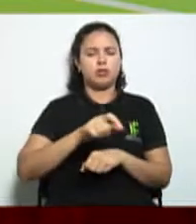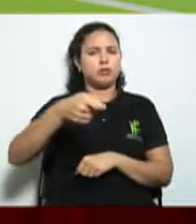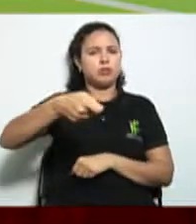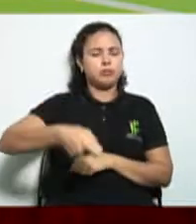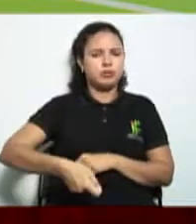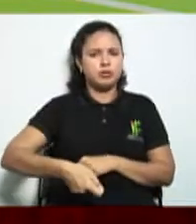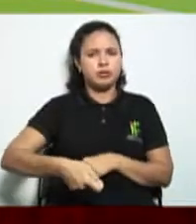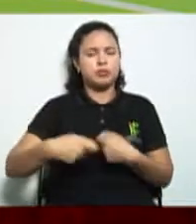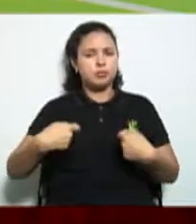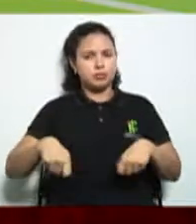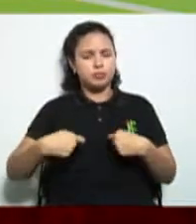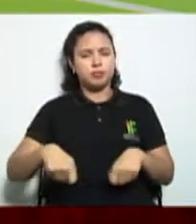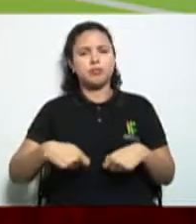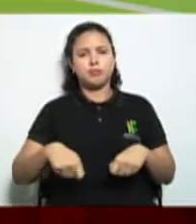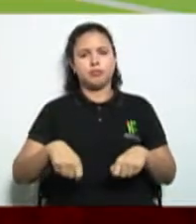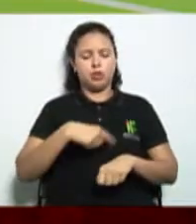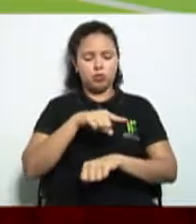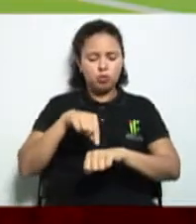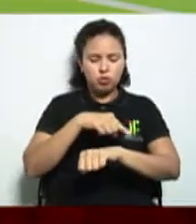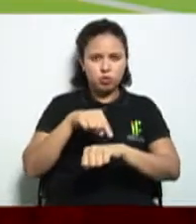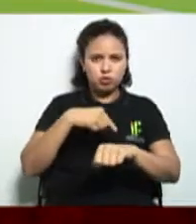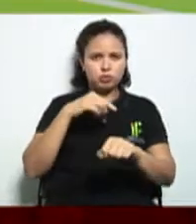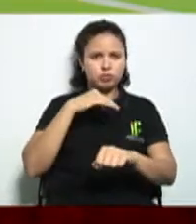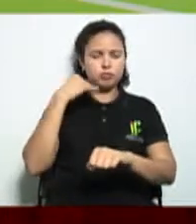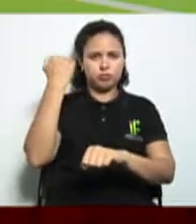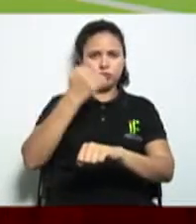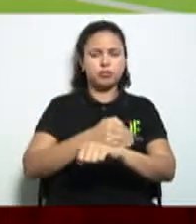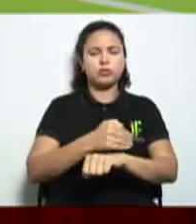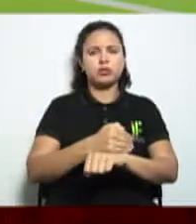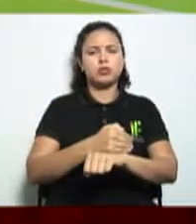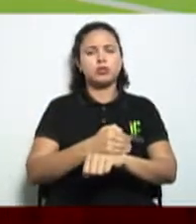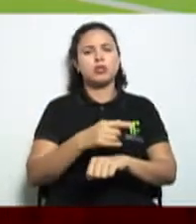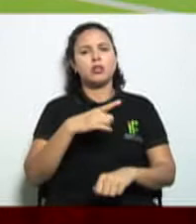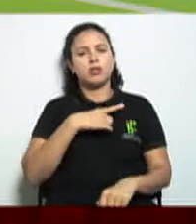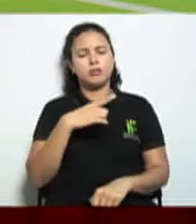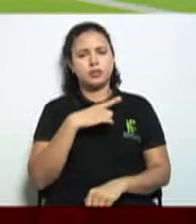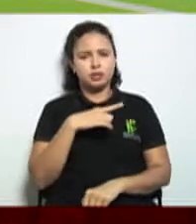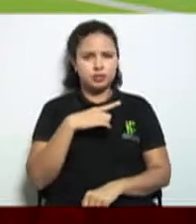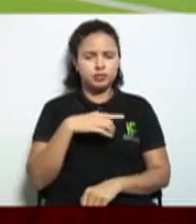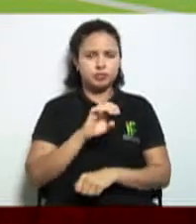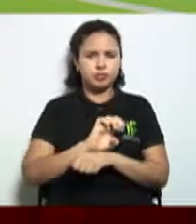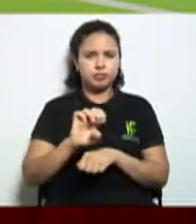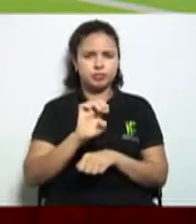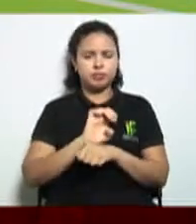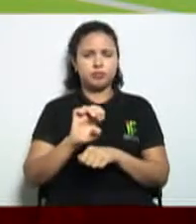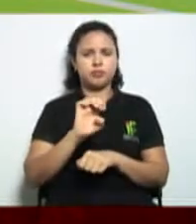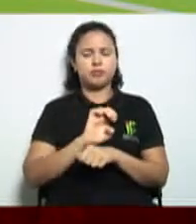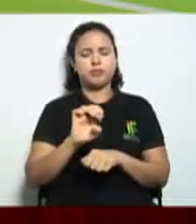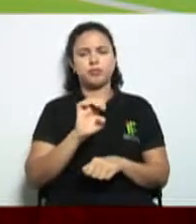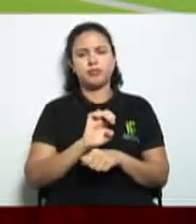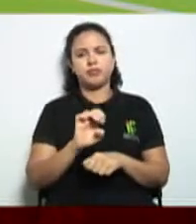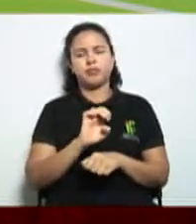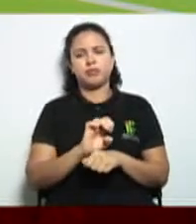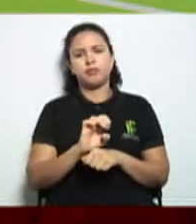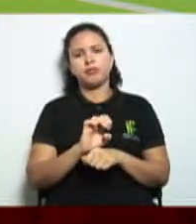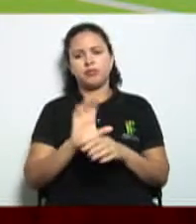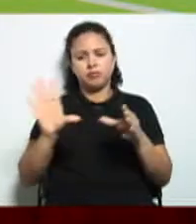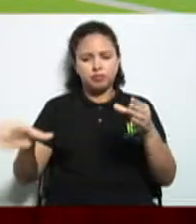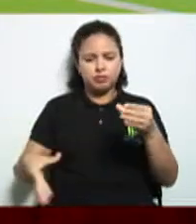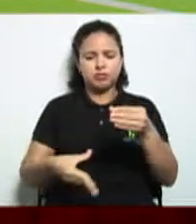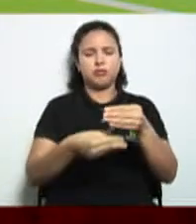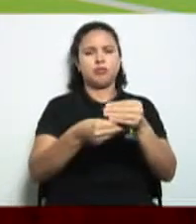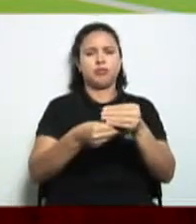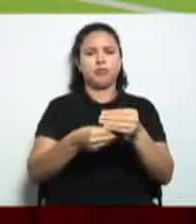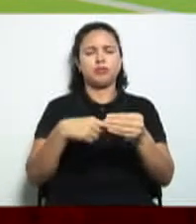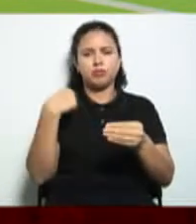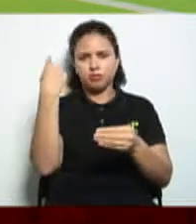que tem relação com o seu curso. Então, ou seja, você vai ter que estagiar para cumprir a carga horária do curso técnico de cooperativismo,